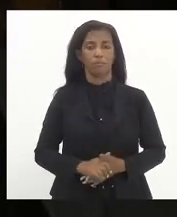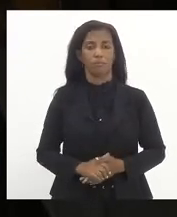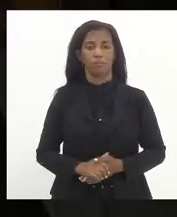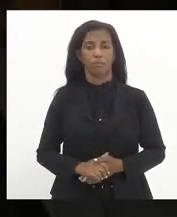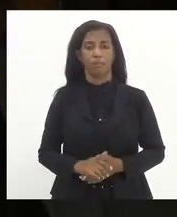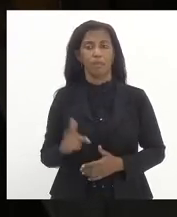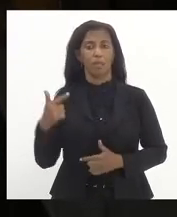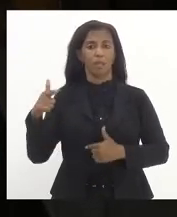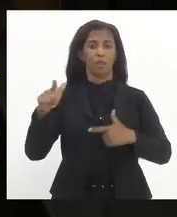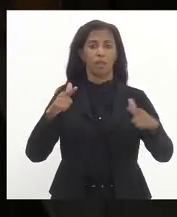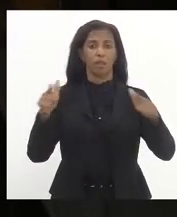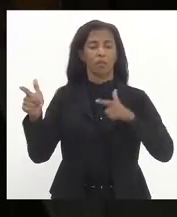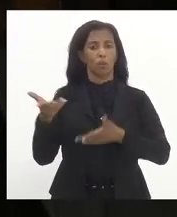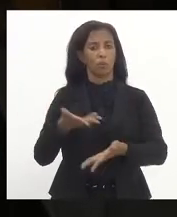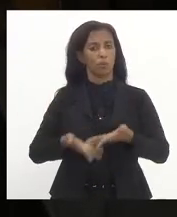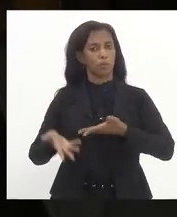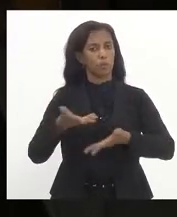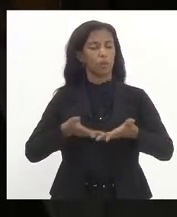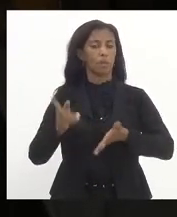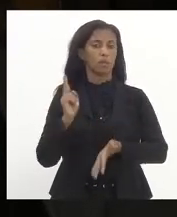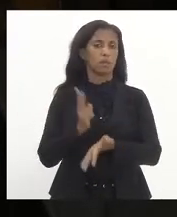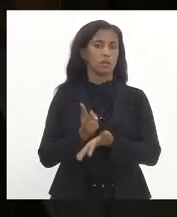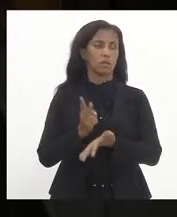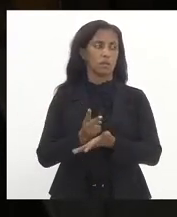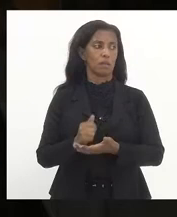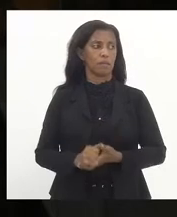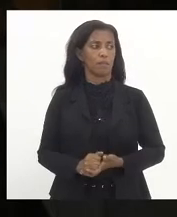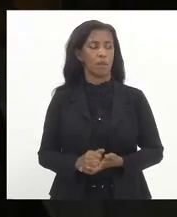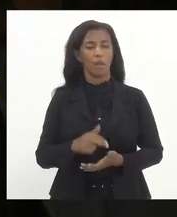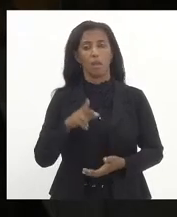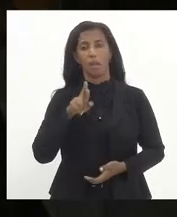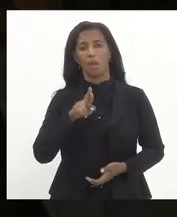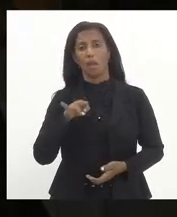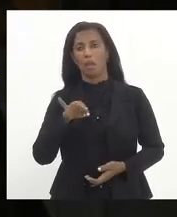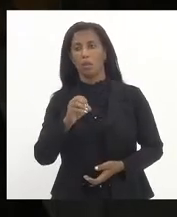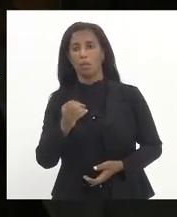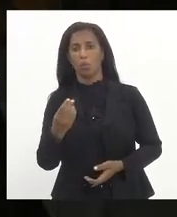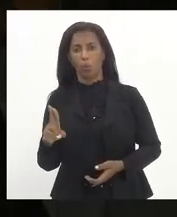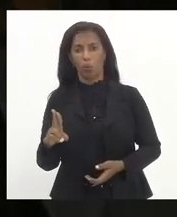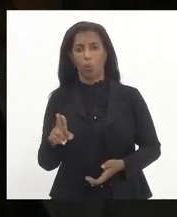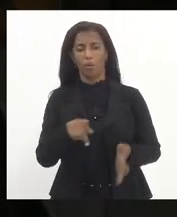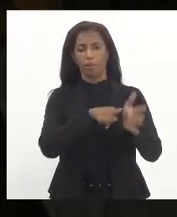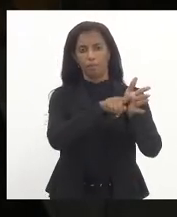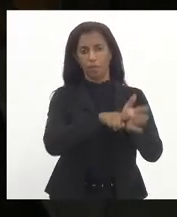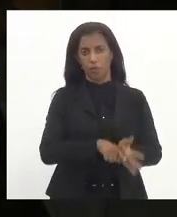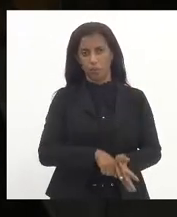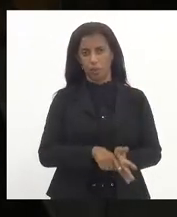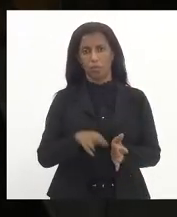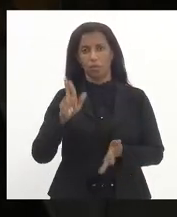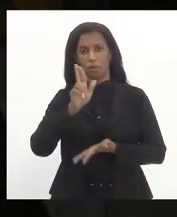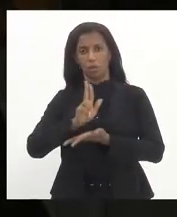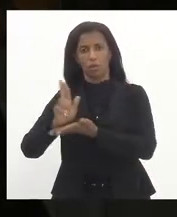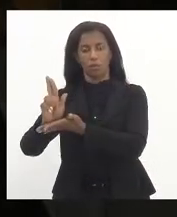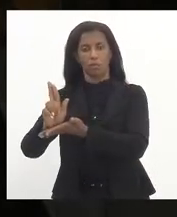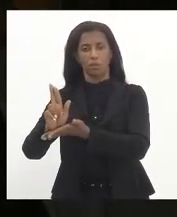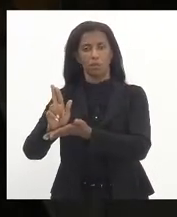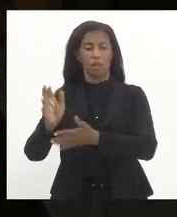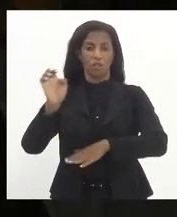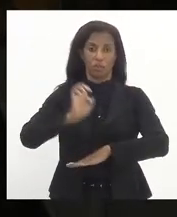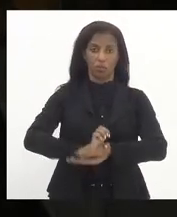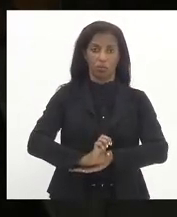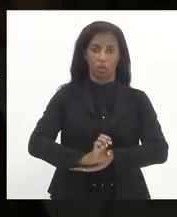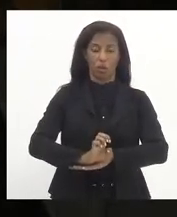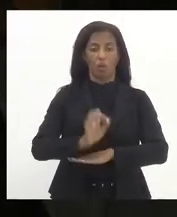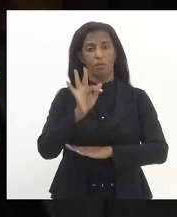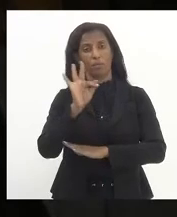que envolvem, entre outros participantes, sempre reitores e pesquisadores das universidades do Rio de Janeiro, as estaduais,